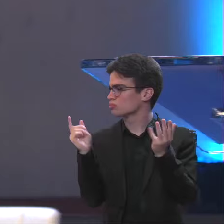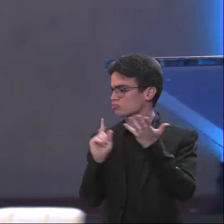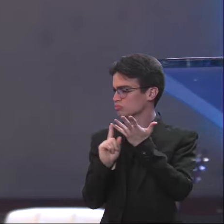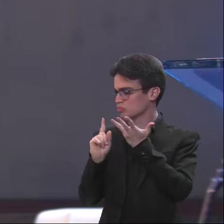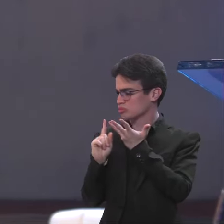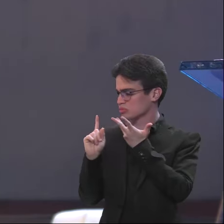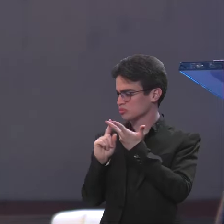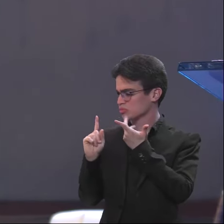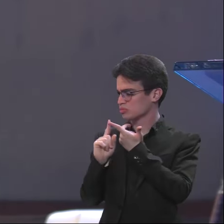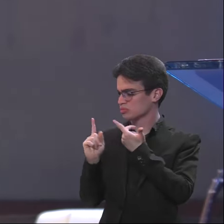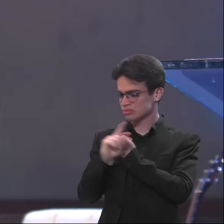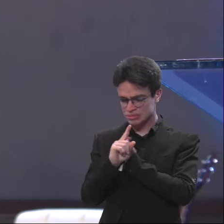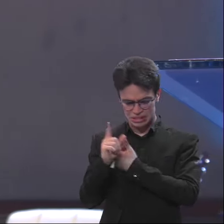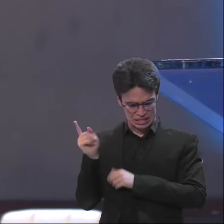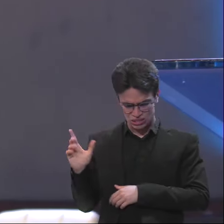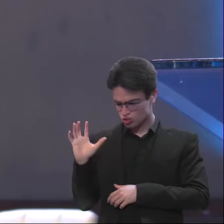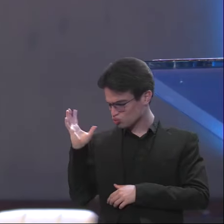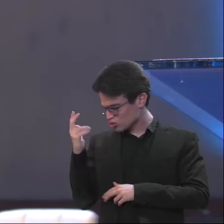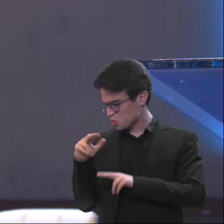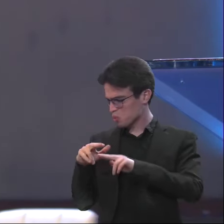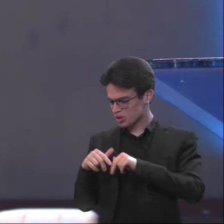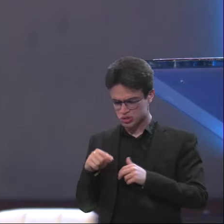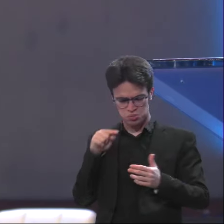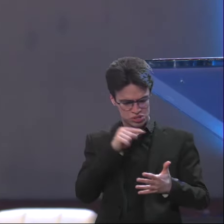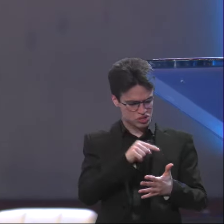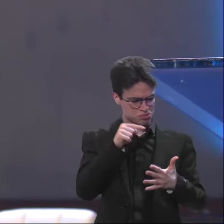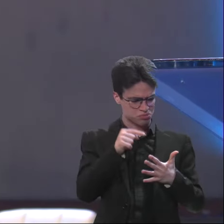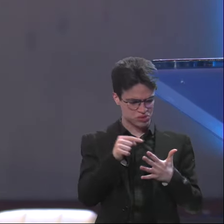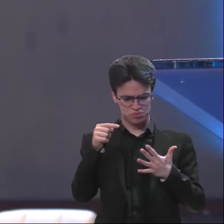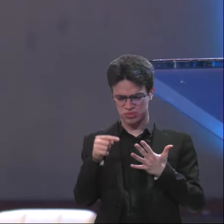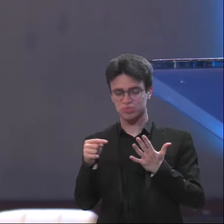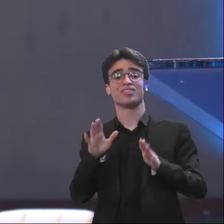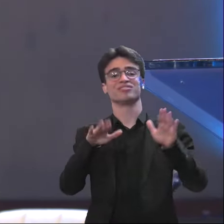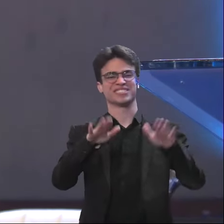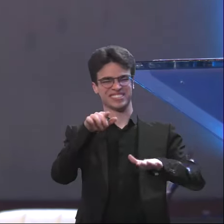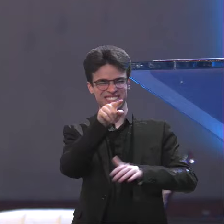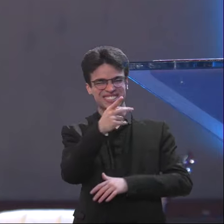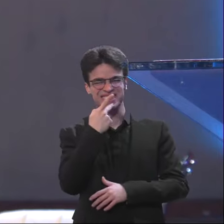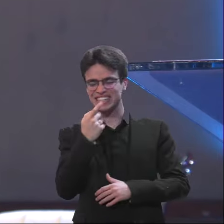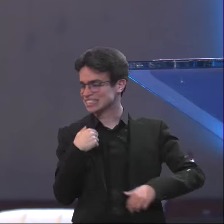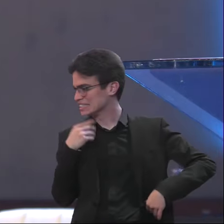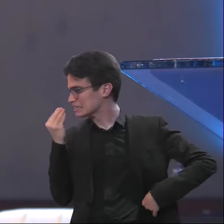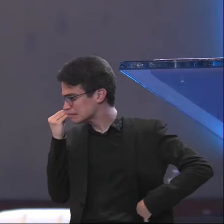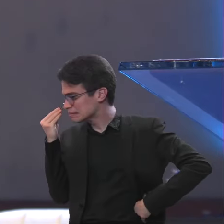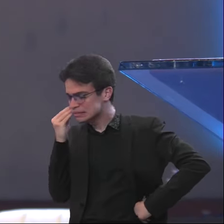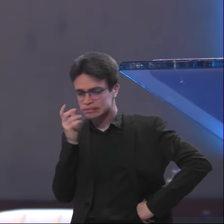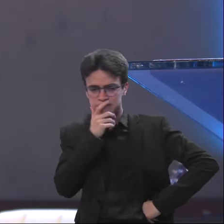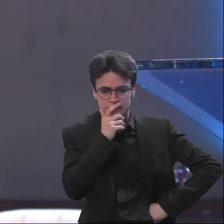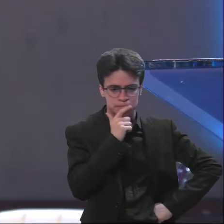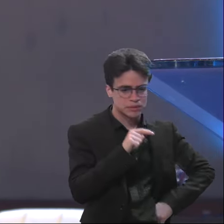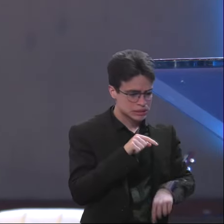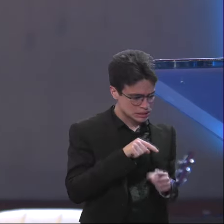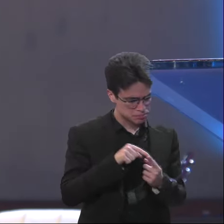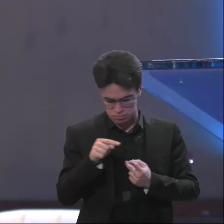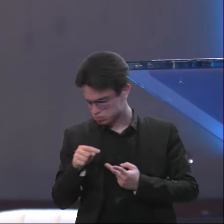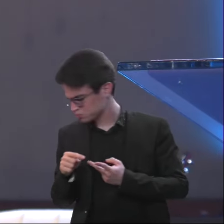Isso deve estar acontecendo por esse motivo, por aquele. Você às vezes não faz isso, vem um problema, a gente fica tentando achar as causas, é